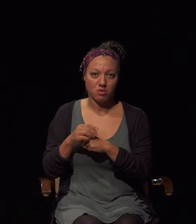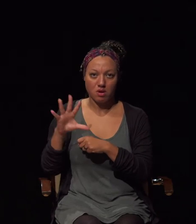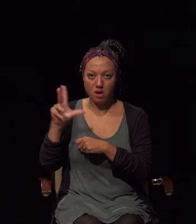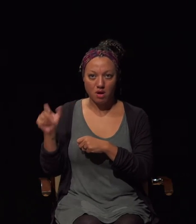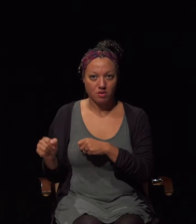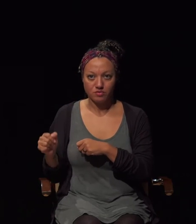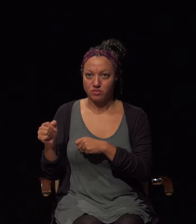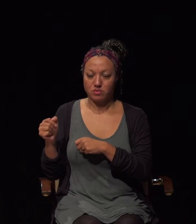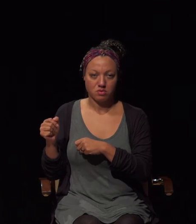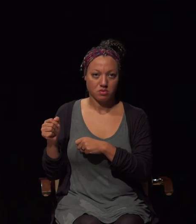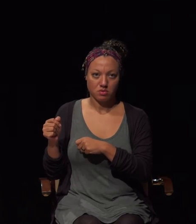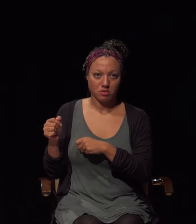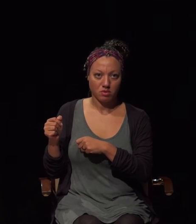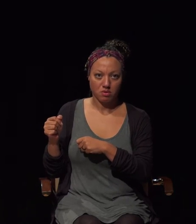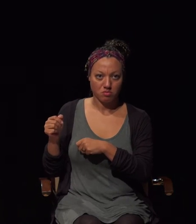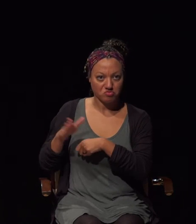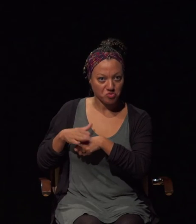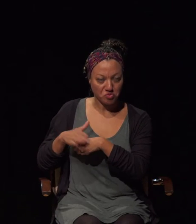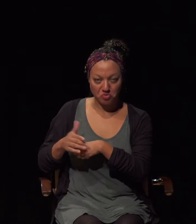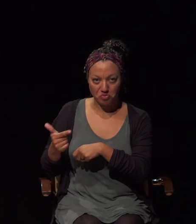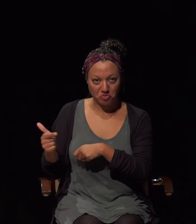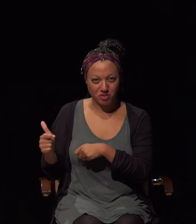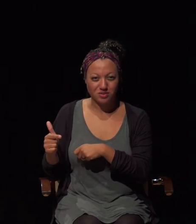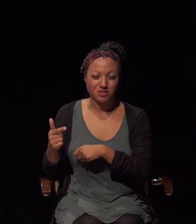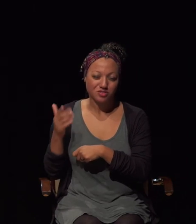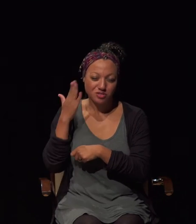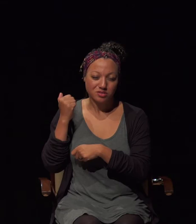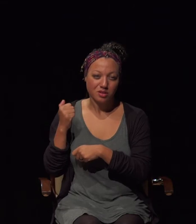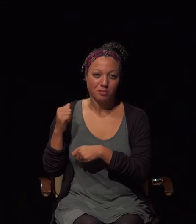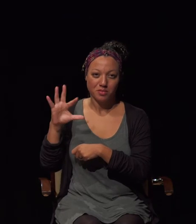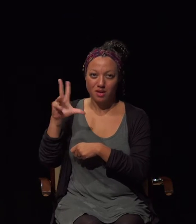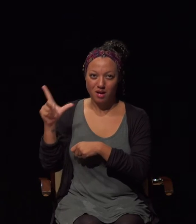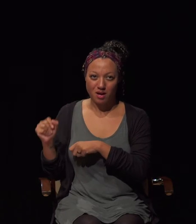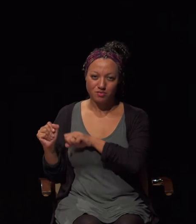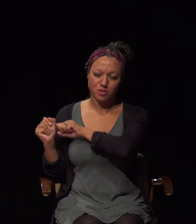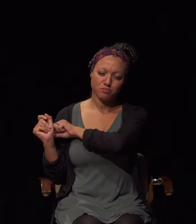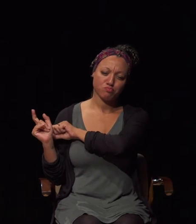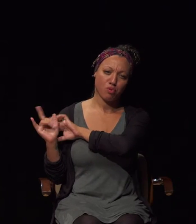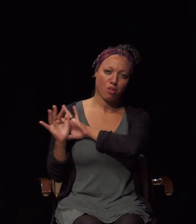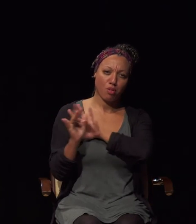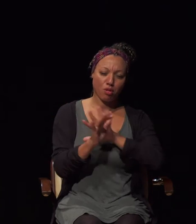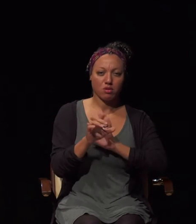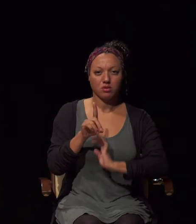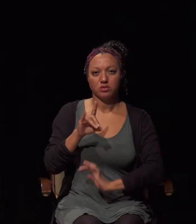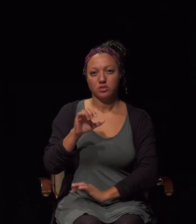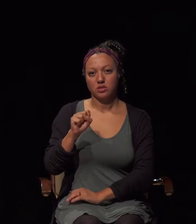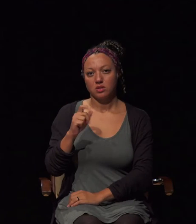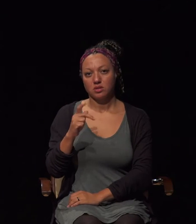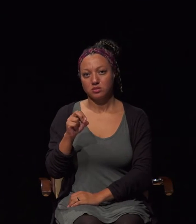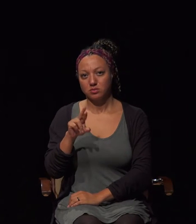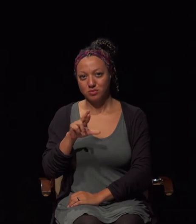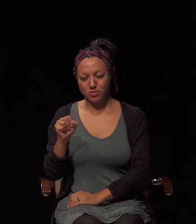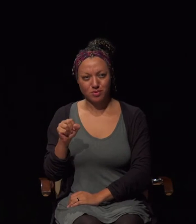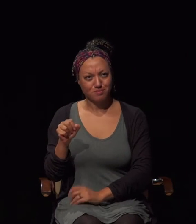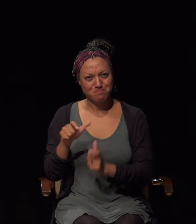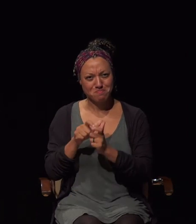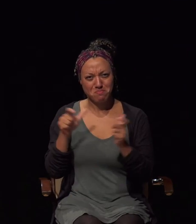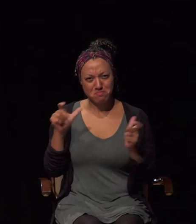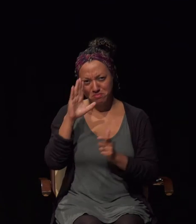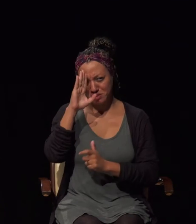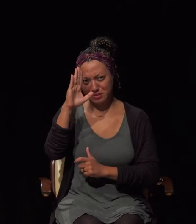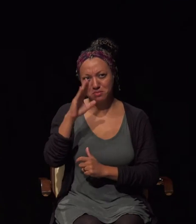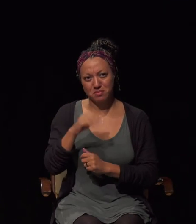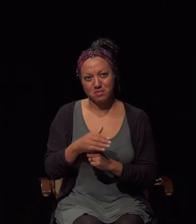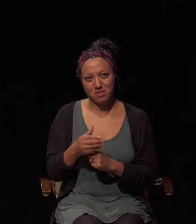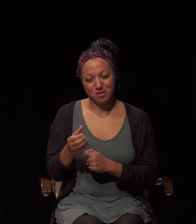enfim engrossaram essa imensa diáspora como nós vimos hoje de manhã a maior diáspora da nossa modernidade tampouco